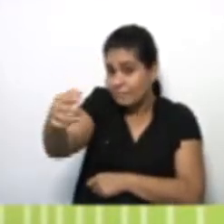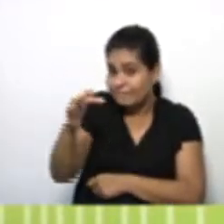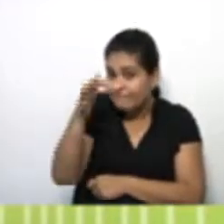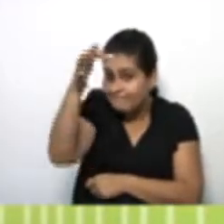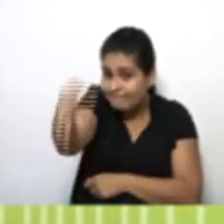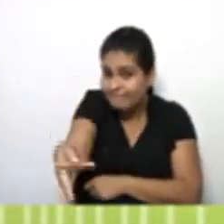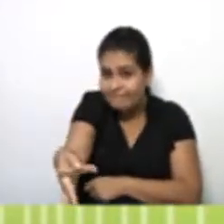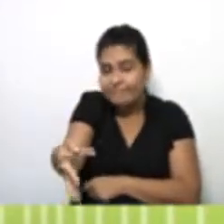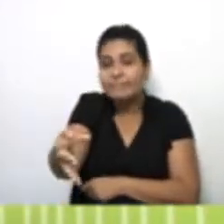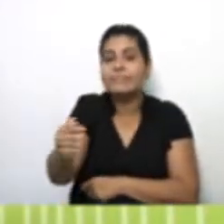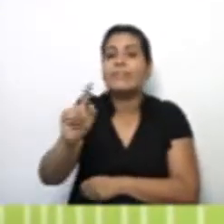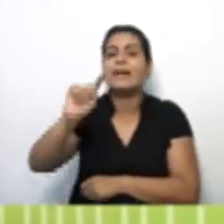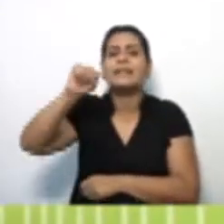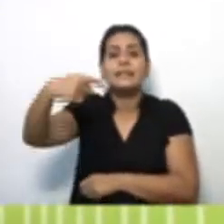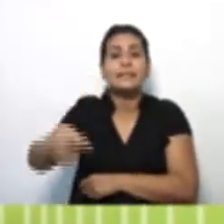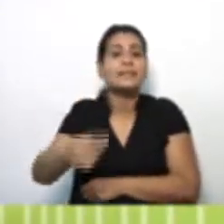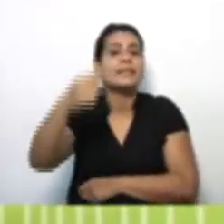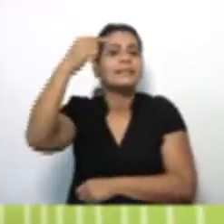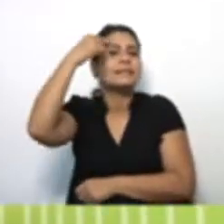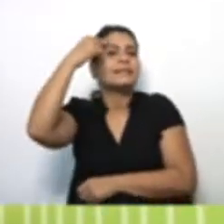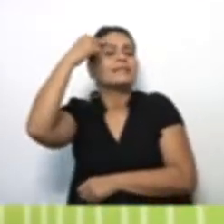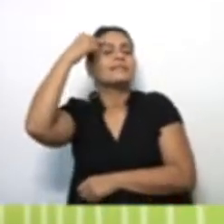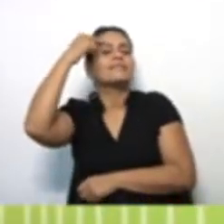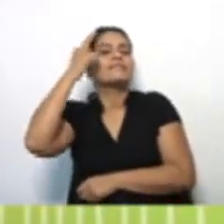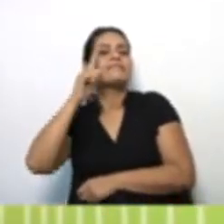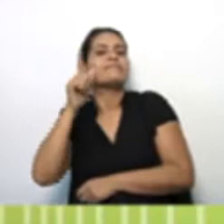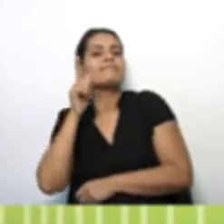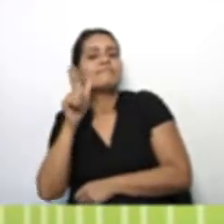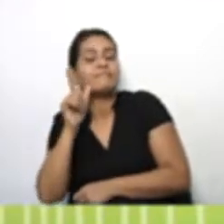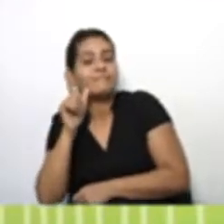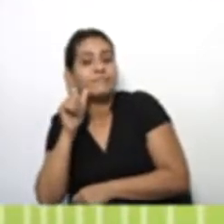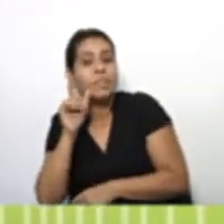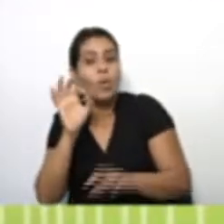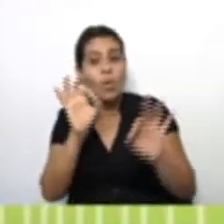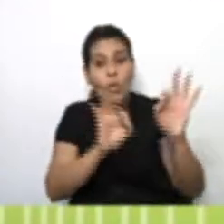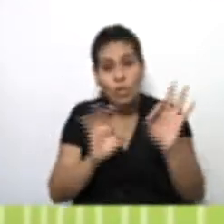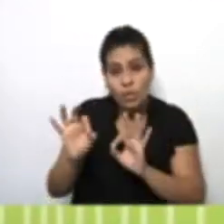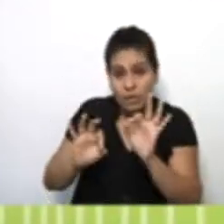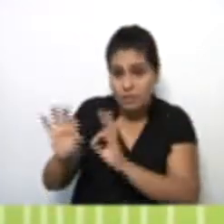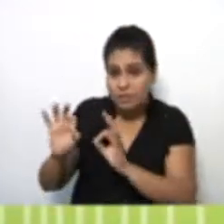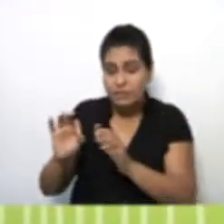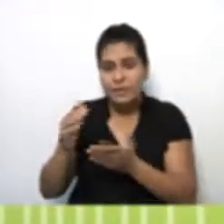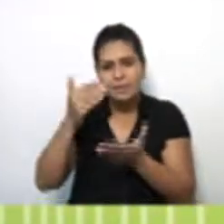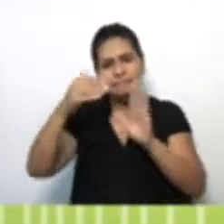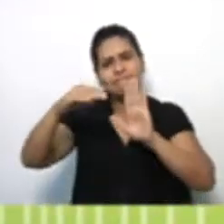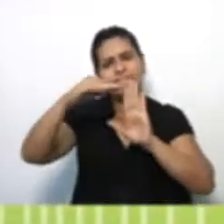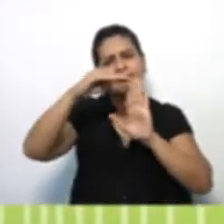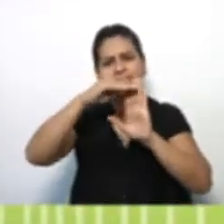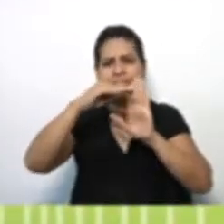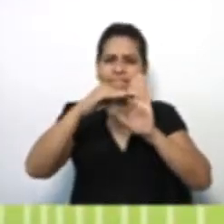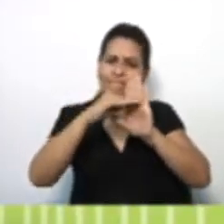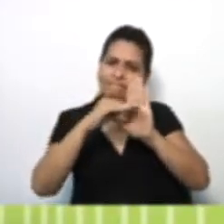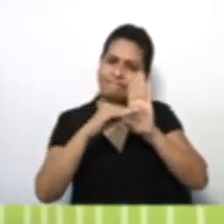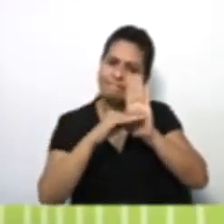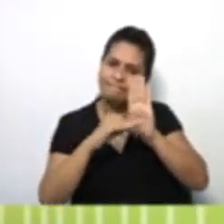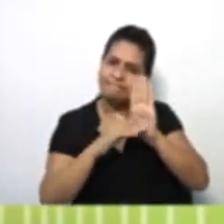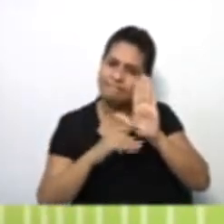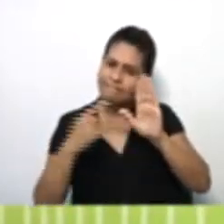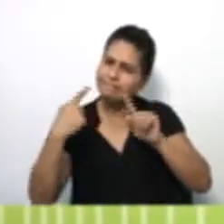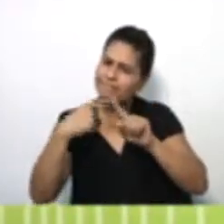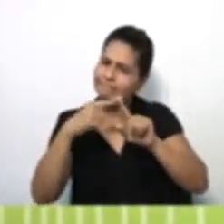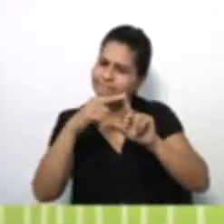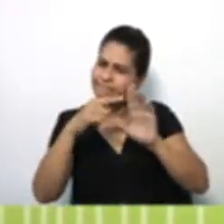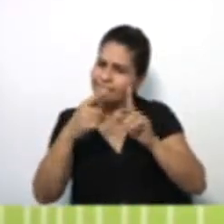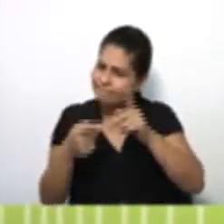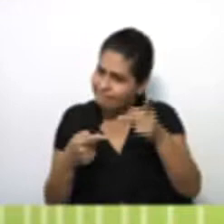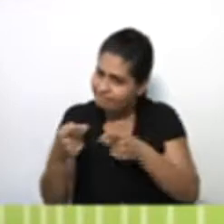lá no futuro, mas você, é lógico, vai conseguir definir ou determinar várias etapas, né, para que esse planejamento que